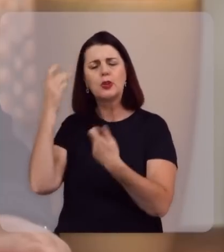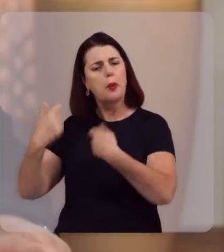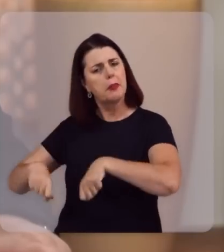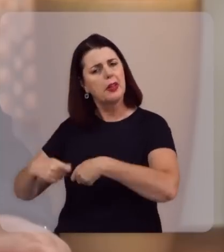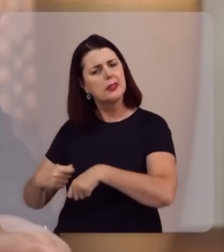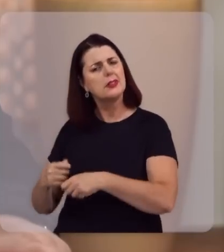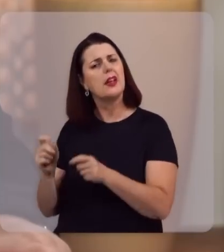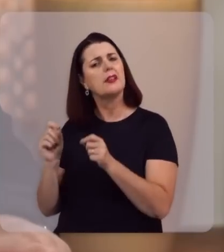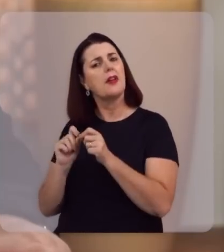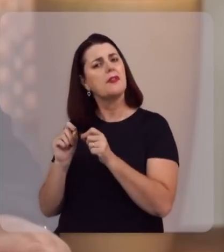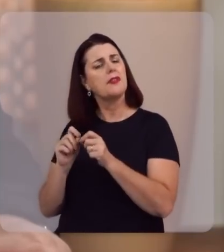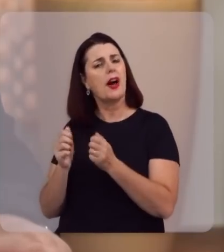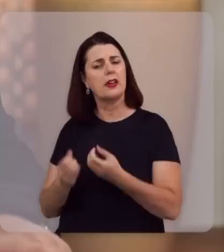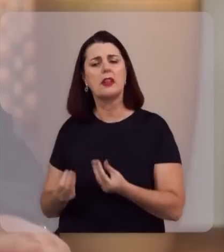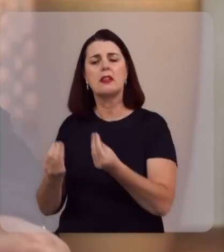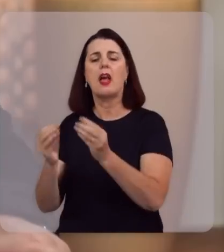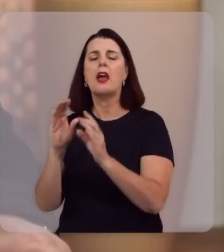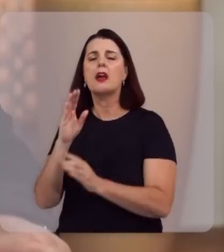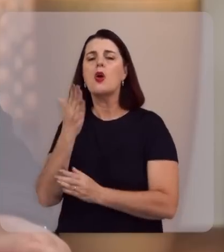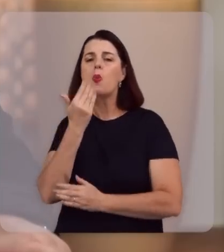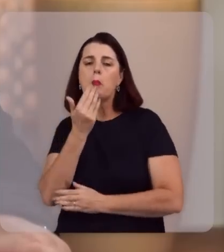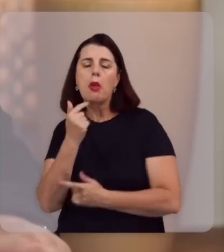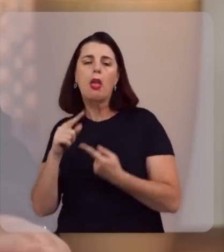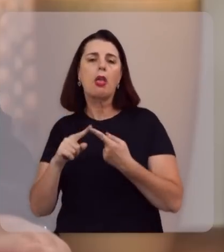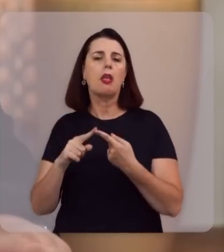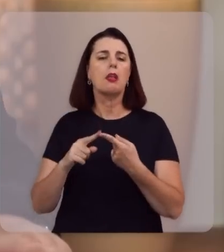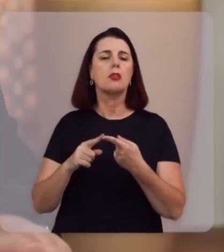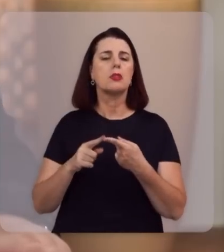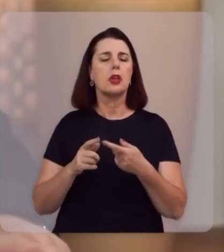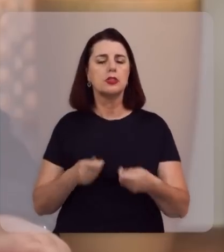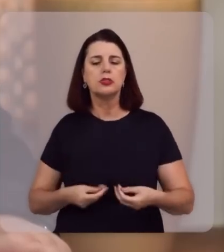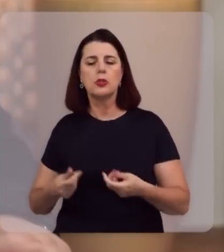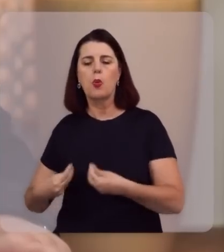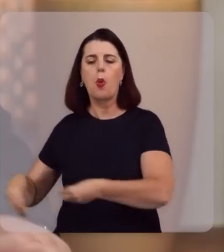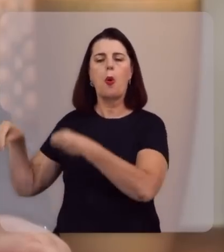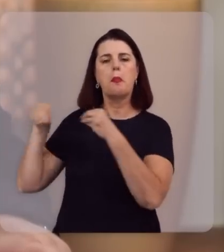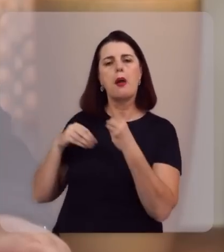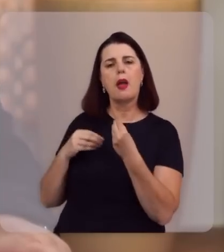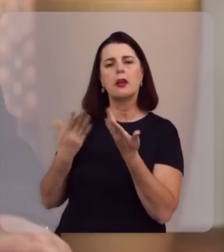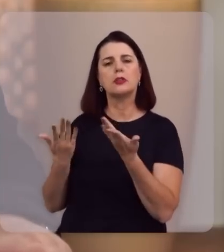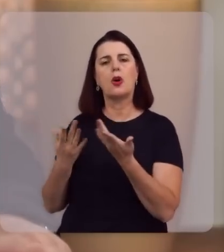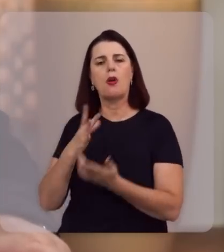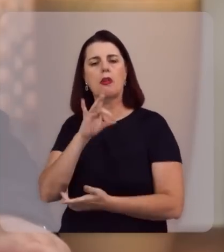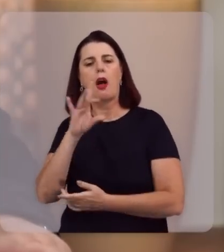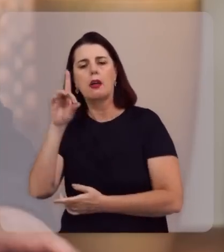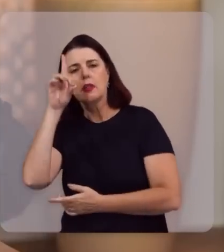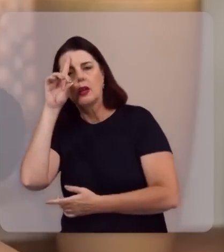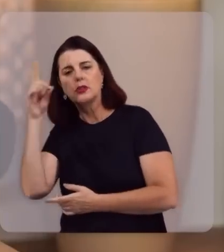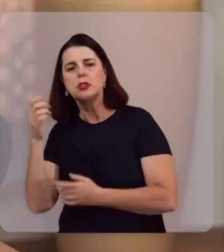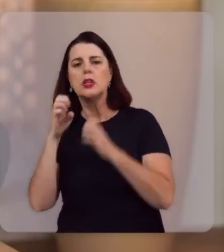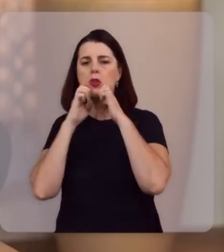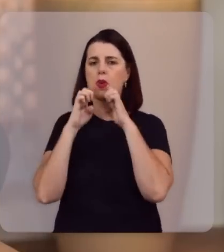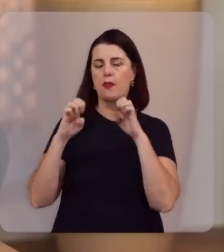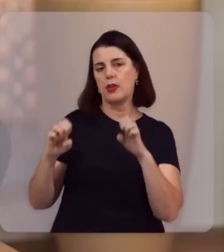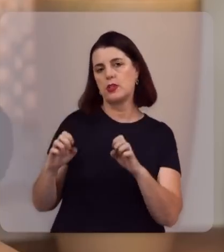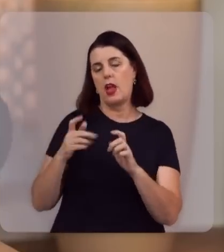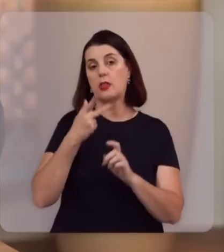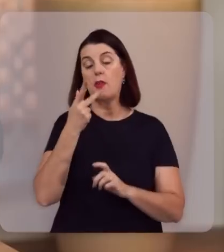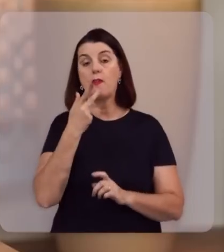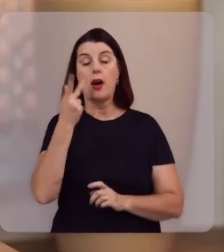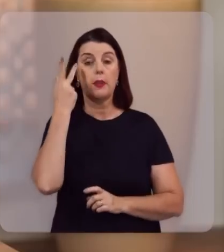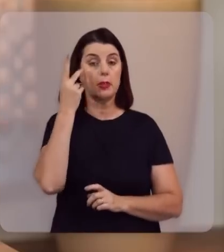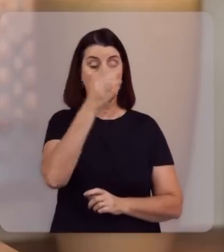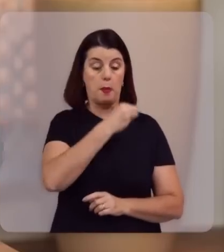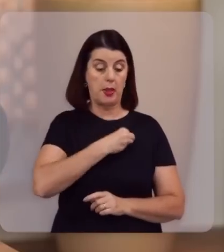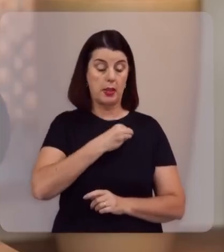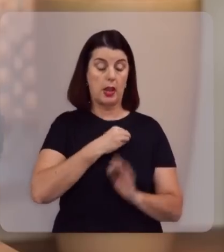necessitado, faça isso. Entregue uma cesta básica para alguém, compartilhe um cobertor, compartilhe um cada dia, compartilhe o Evangelho, fale